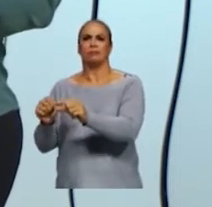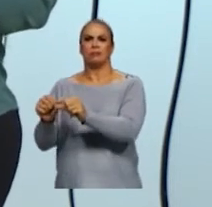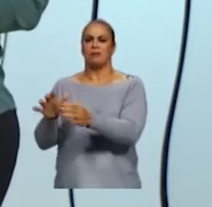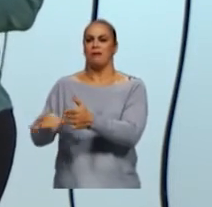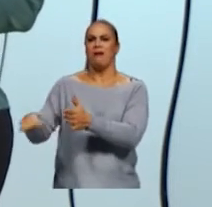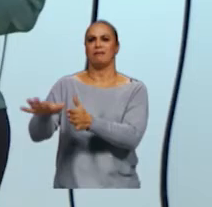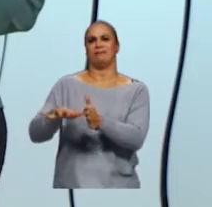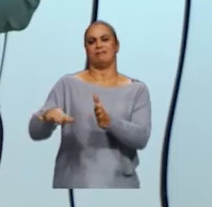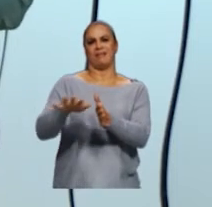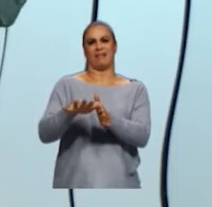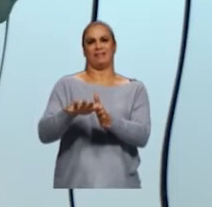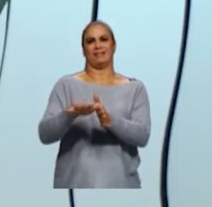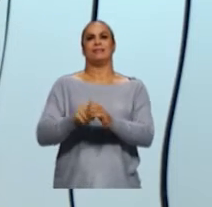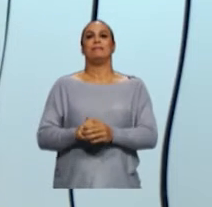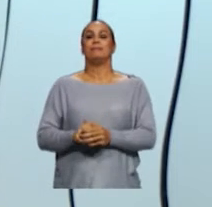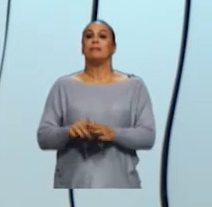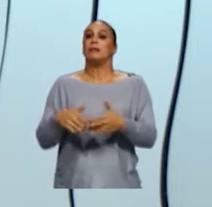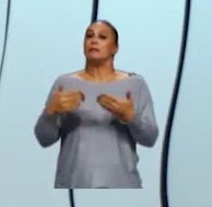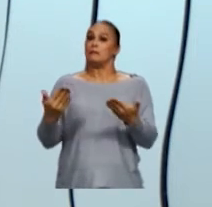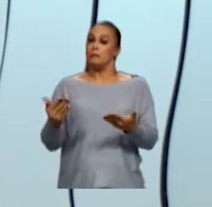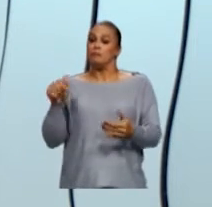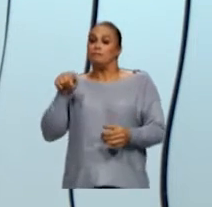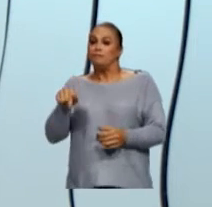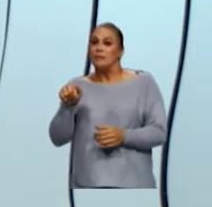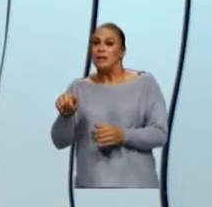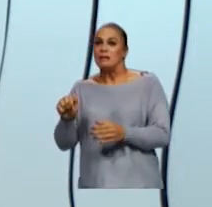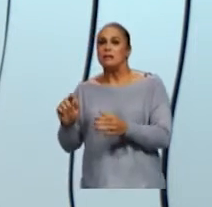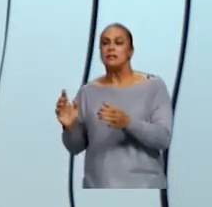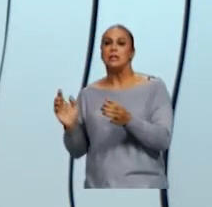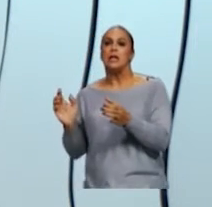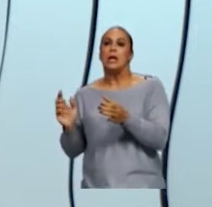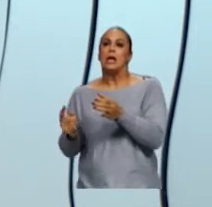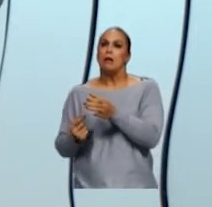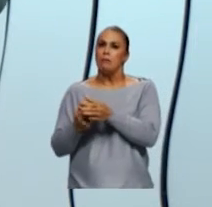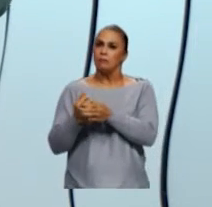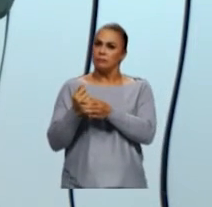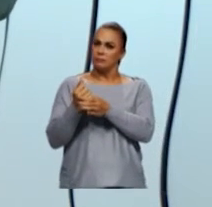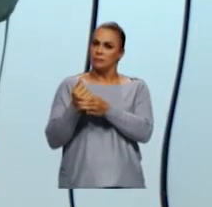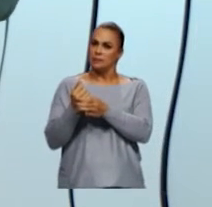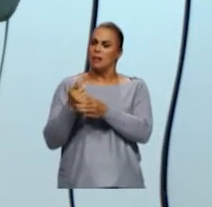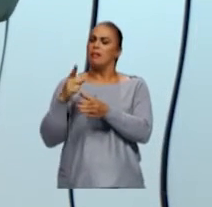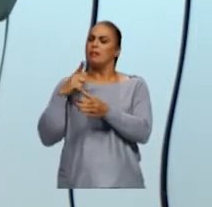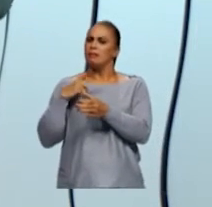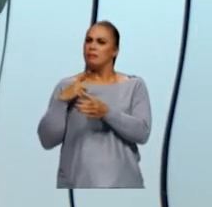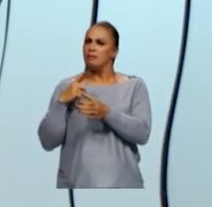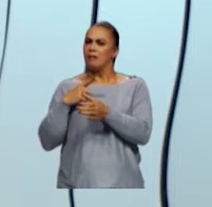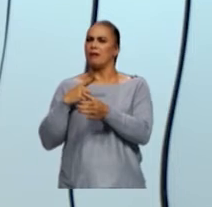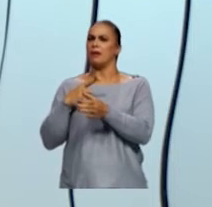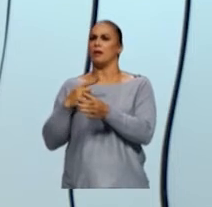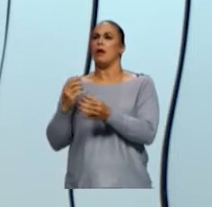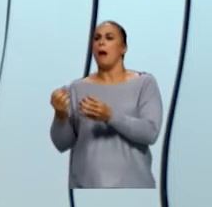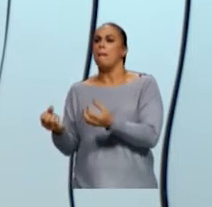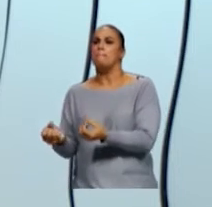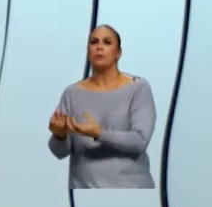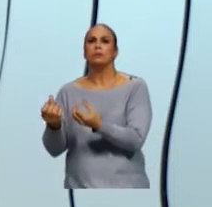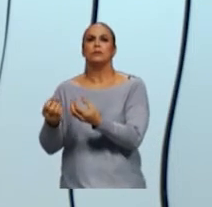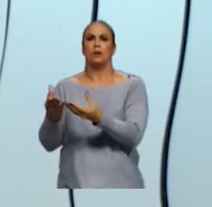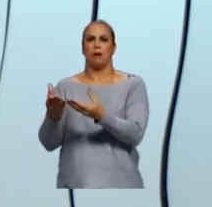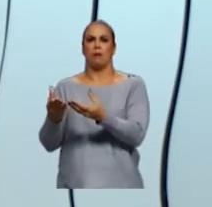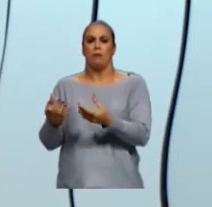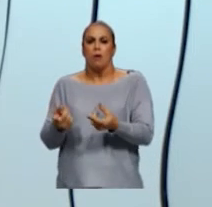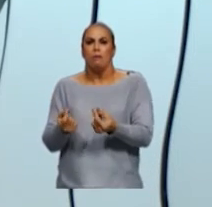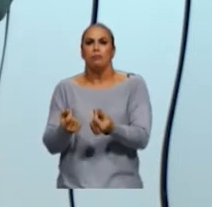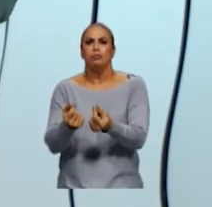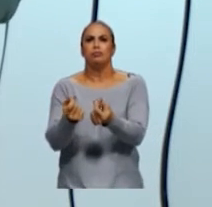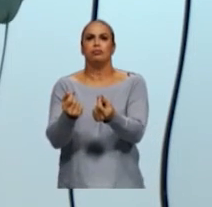monopolista, nele ocorre a integração financeira e produtiva. Então, a